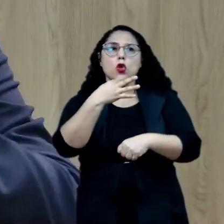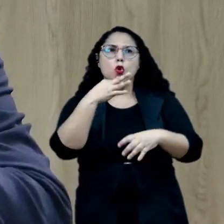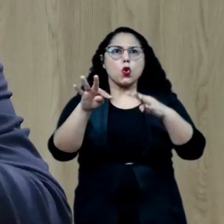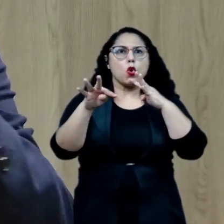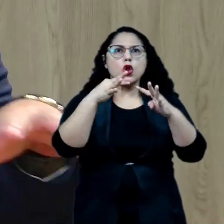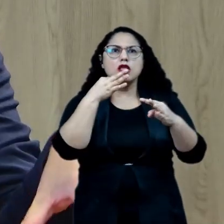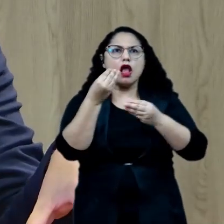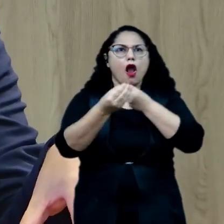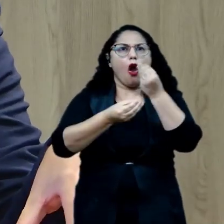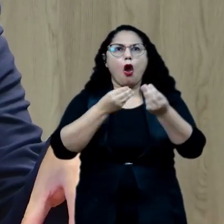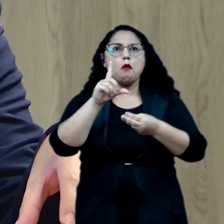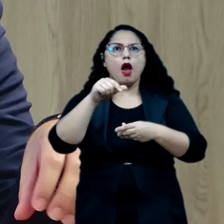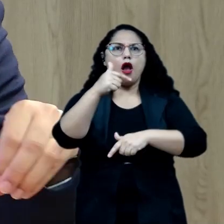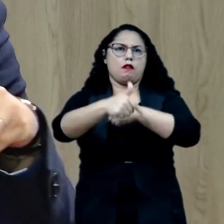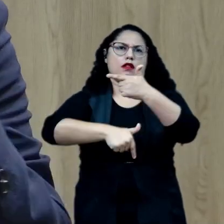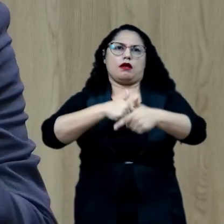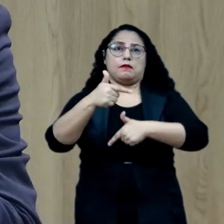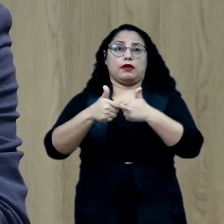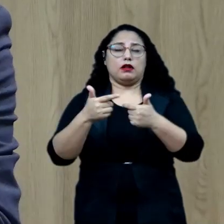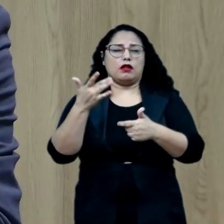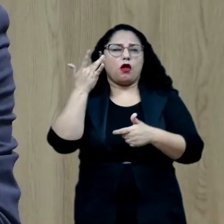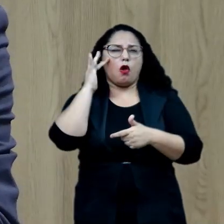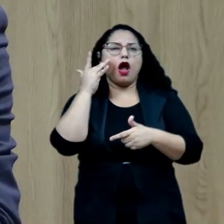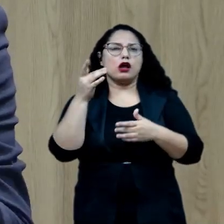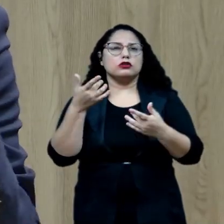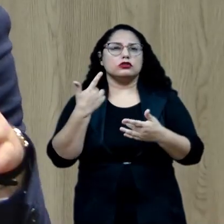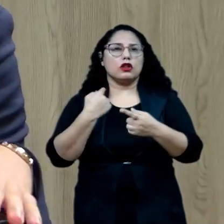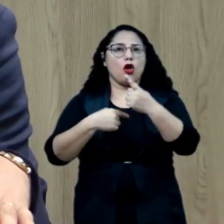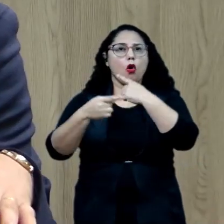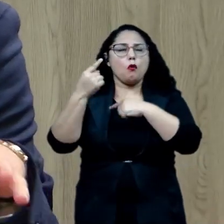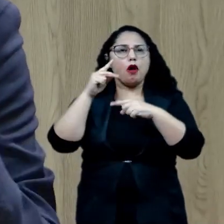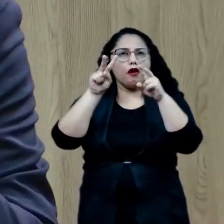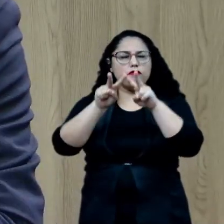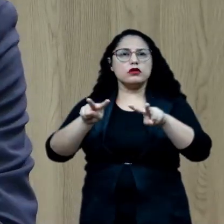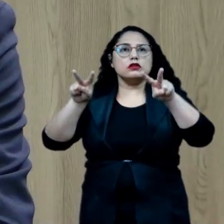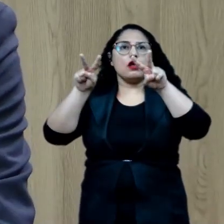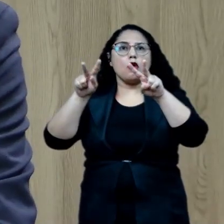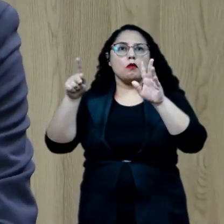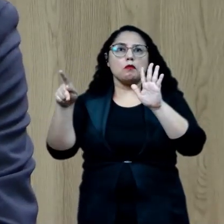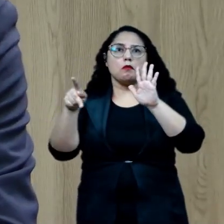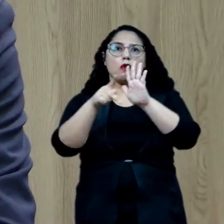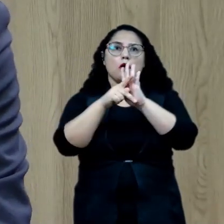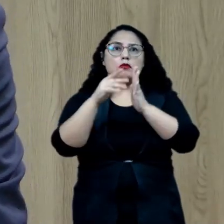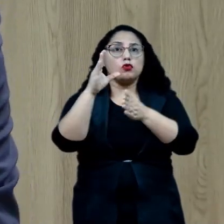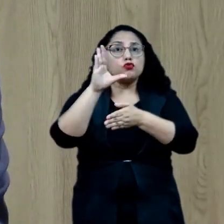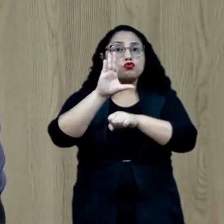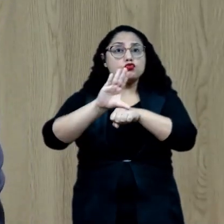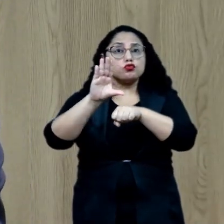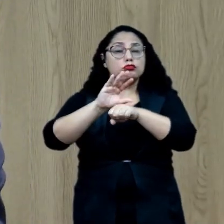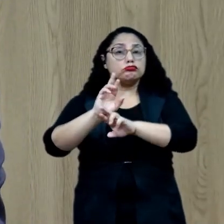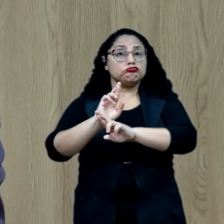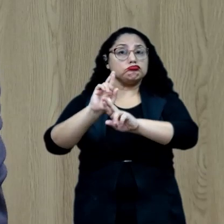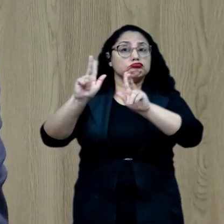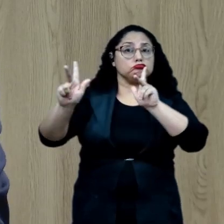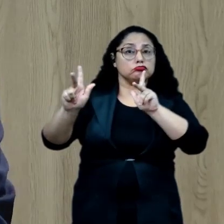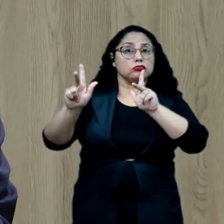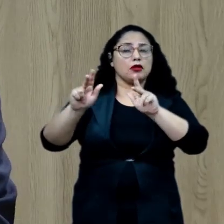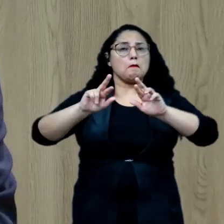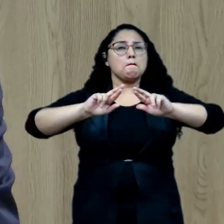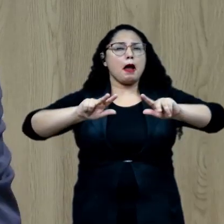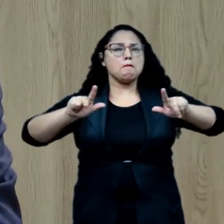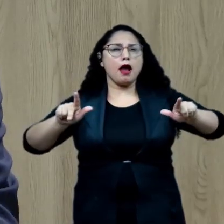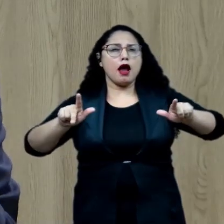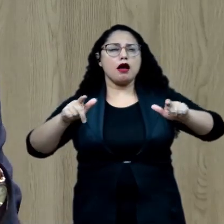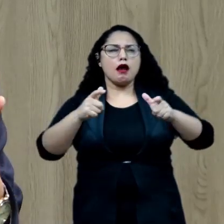conhecer como que era essa atuação. Então, acho que eu já venho com um outro olhar para o próprio curso. né? Que é um curso muito